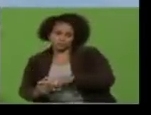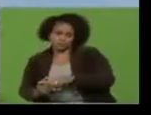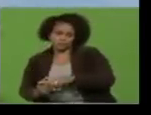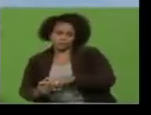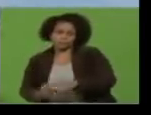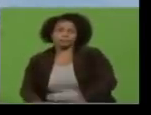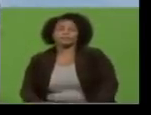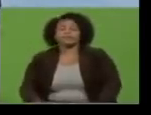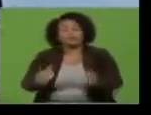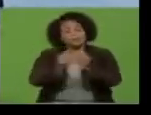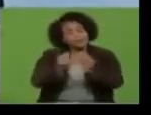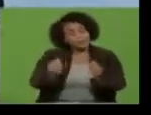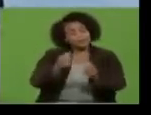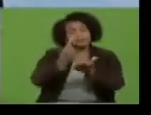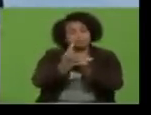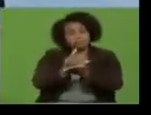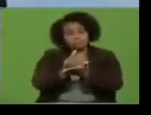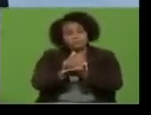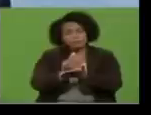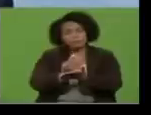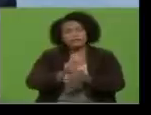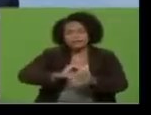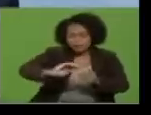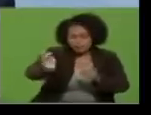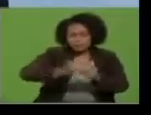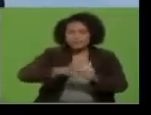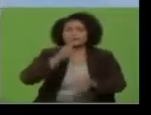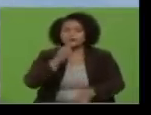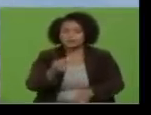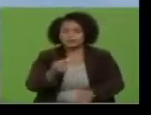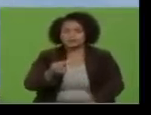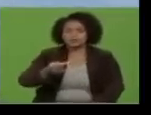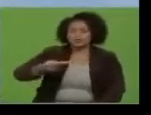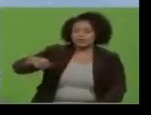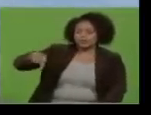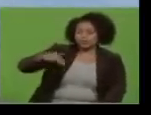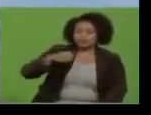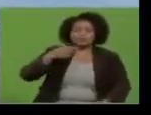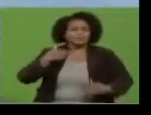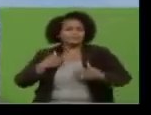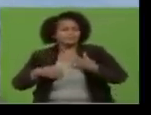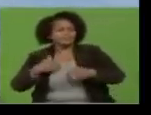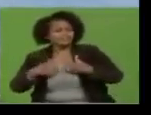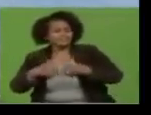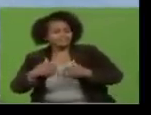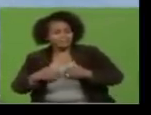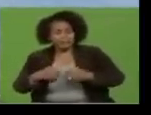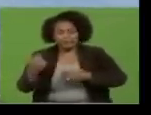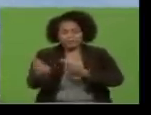Mas devo referir com a mesma verdade a nossa preocupação perante as situações de